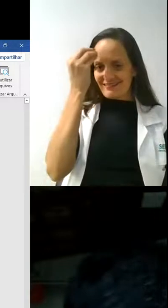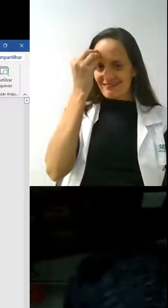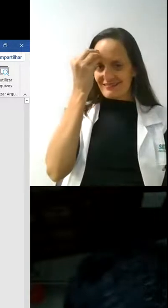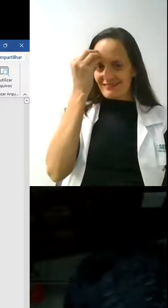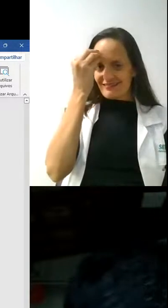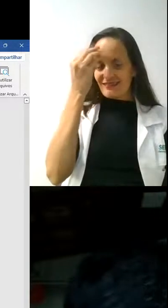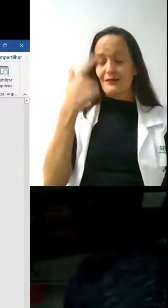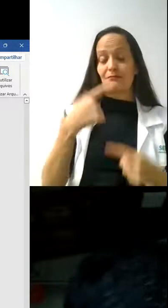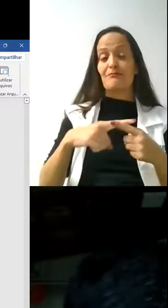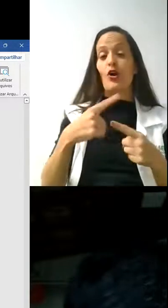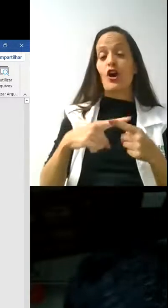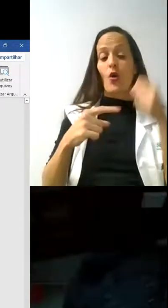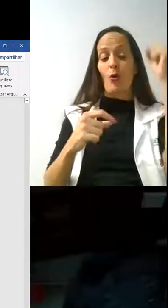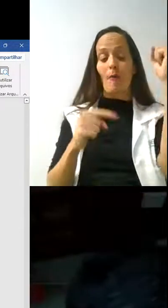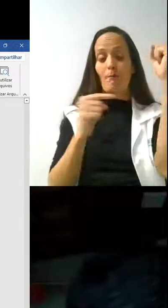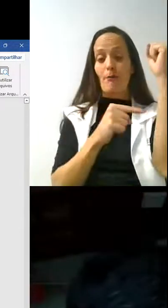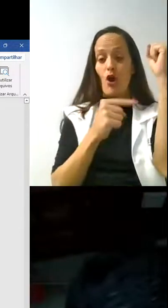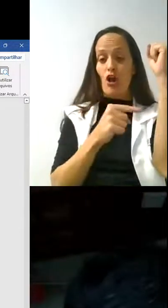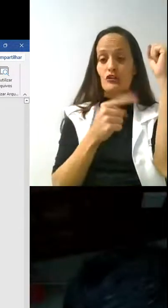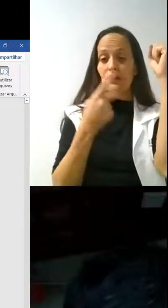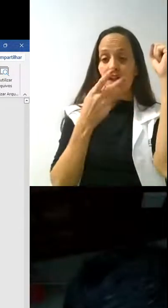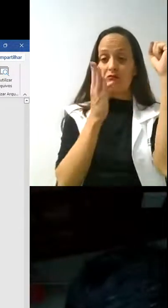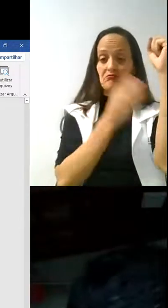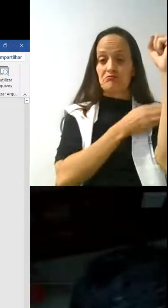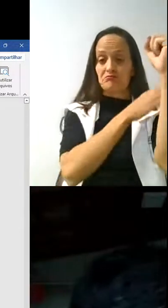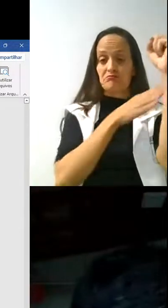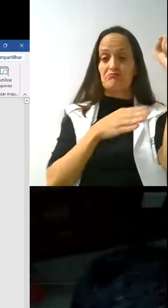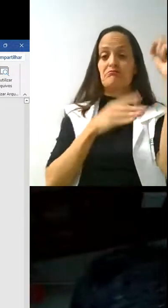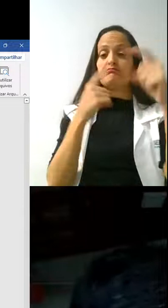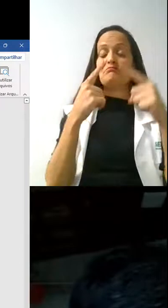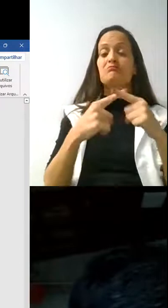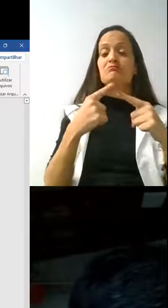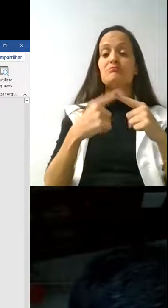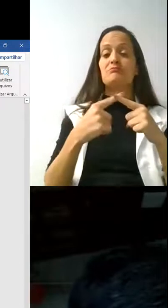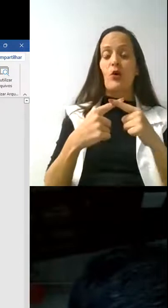Porque esse poste aqui é especificado justamente